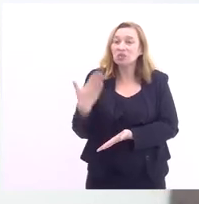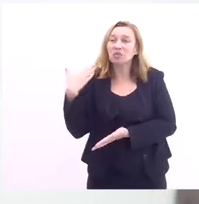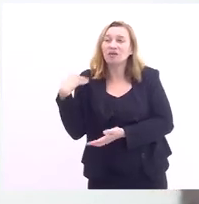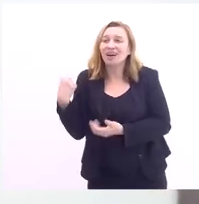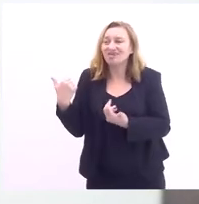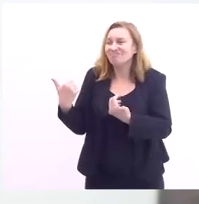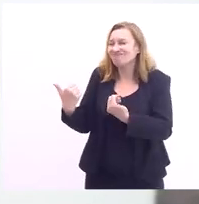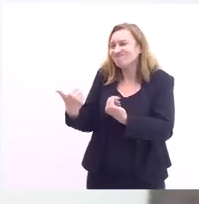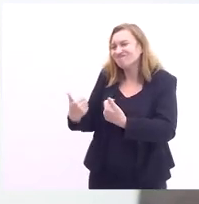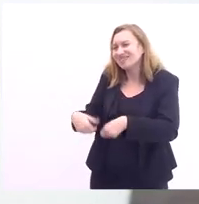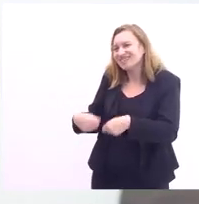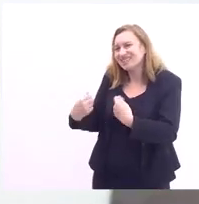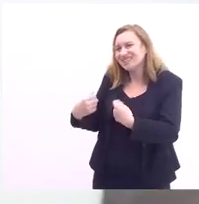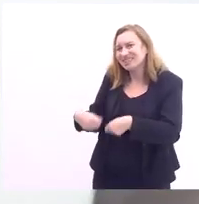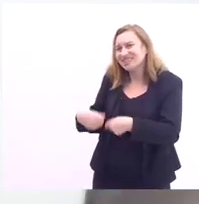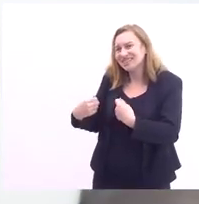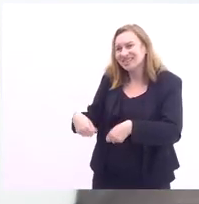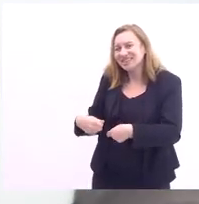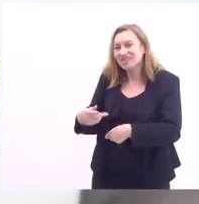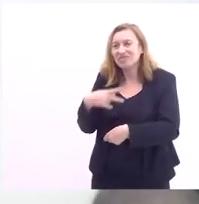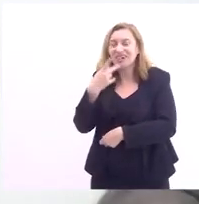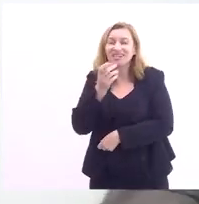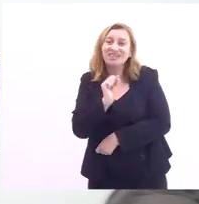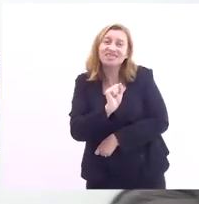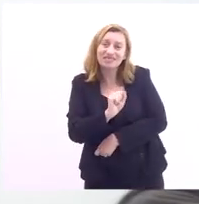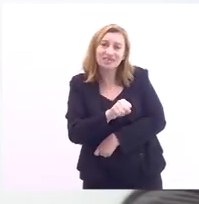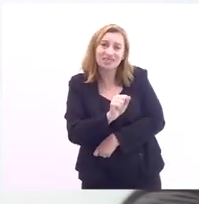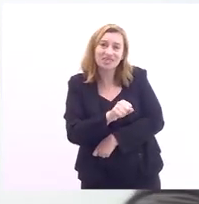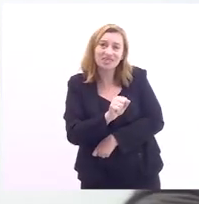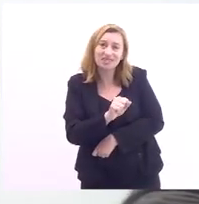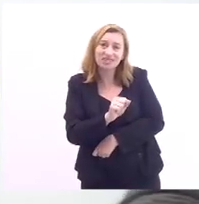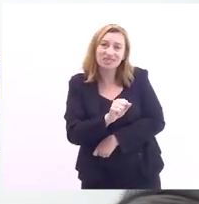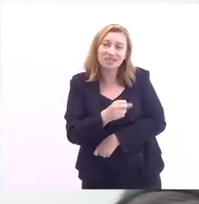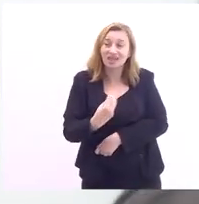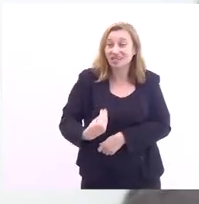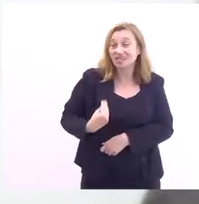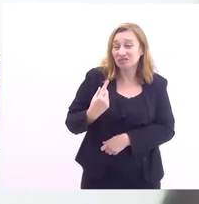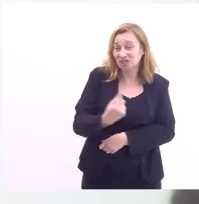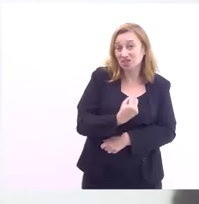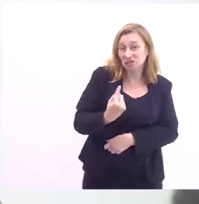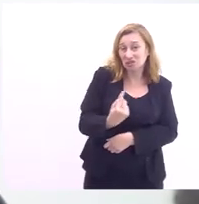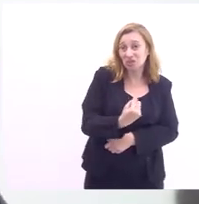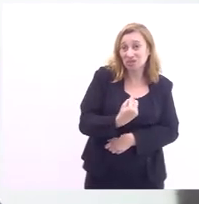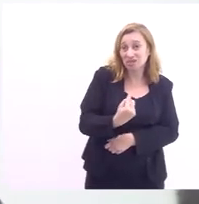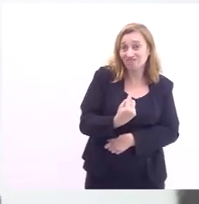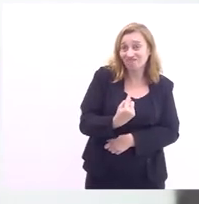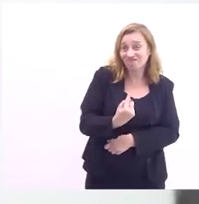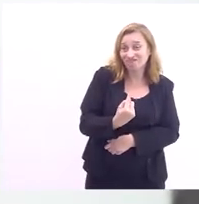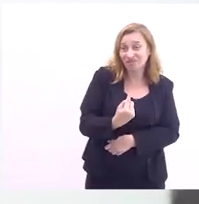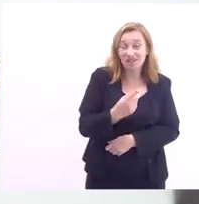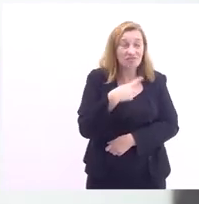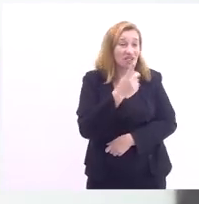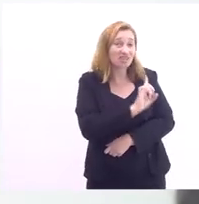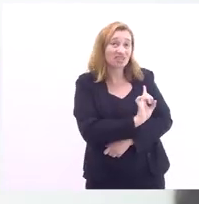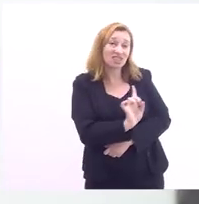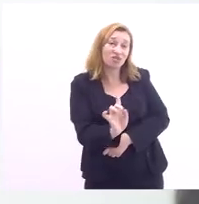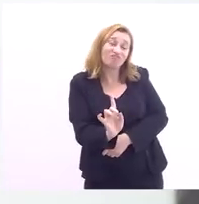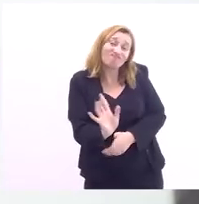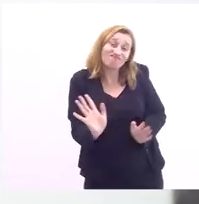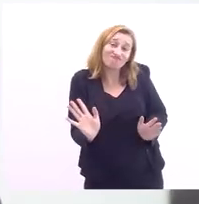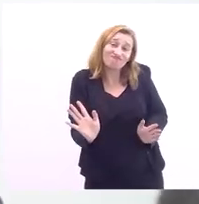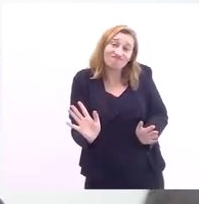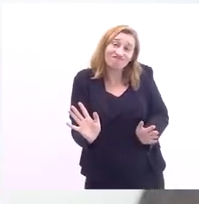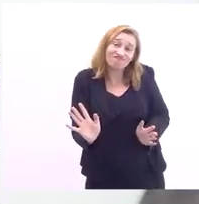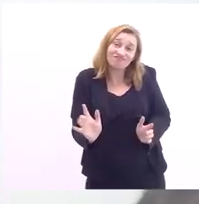carente dizendo que sim e essa vida da gente dizendo que não.